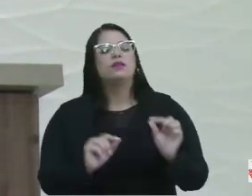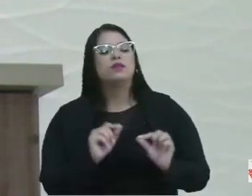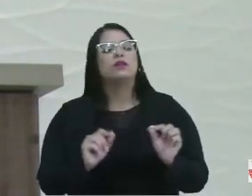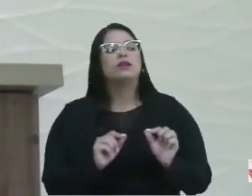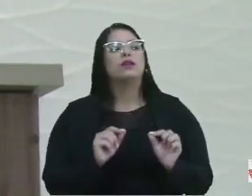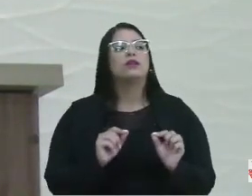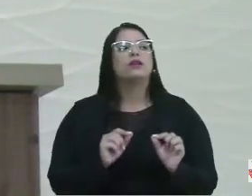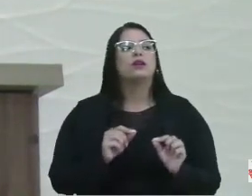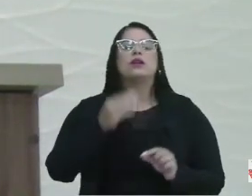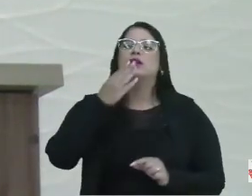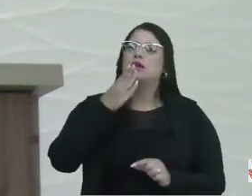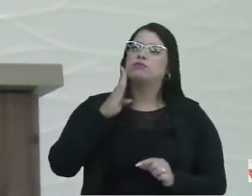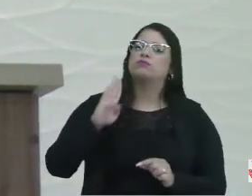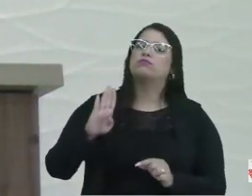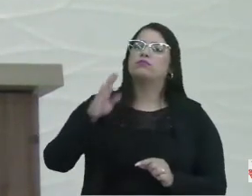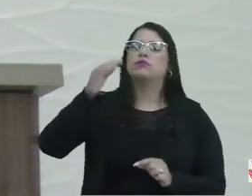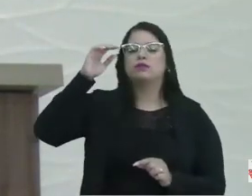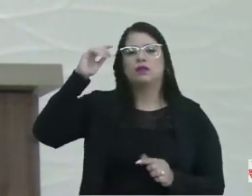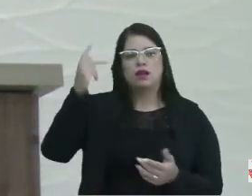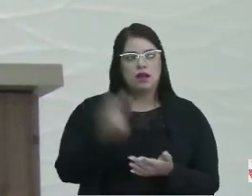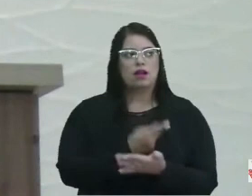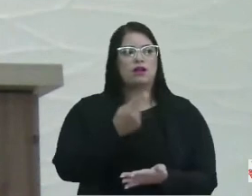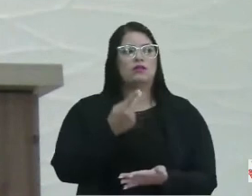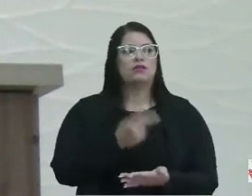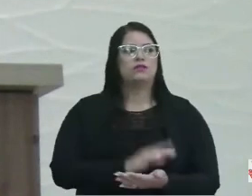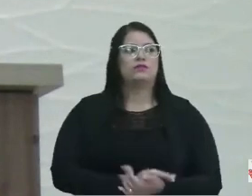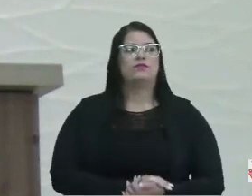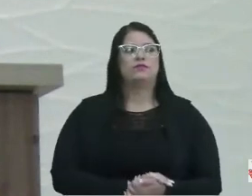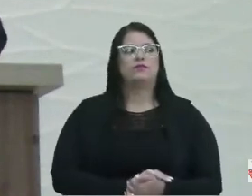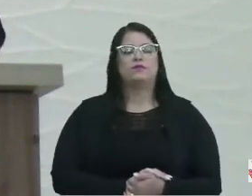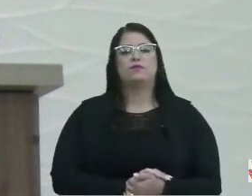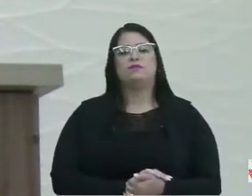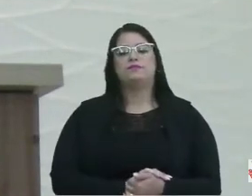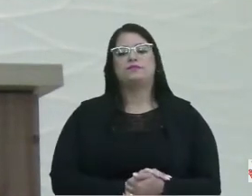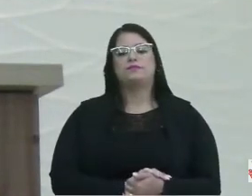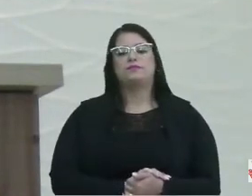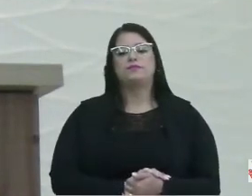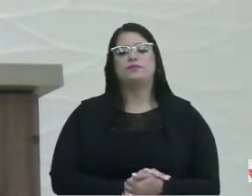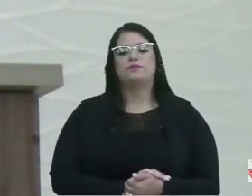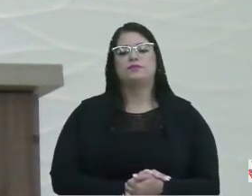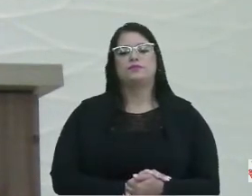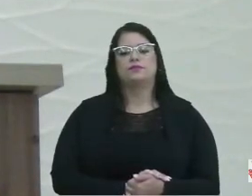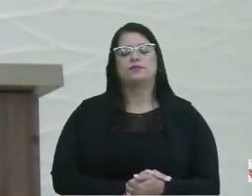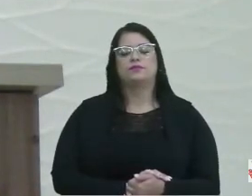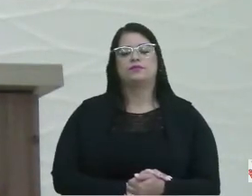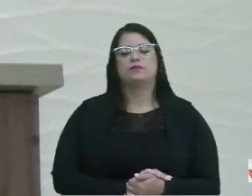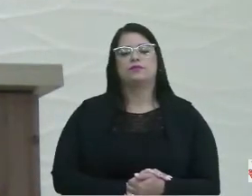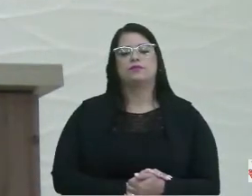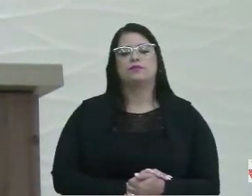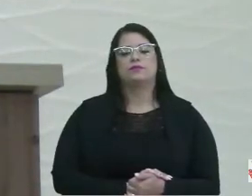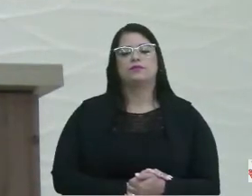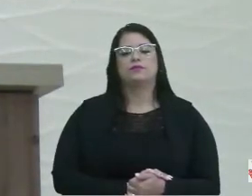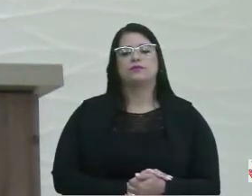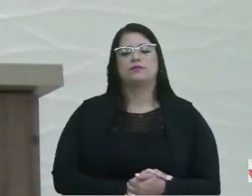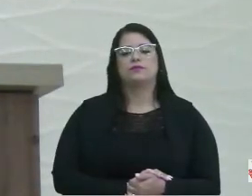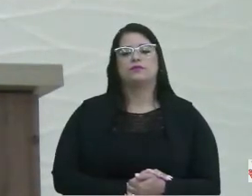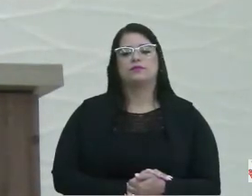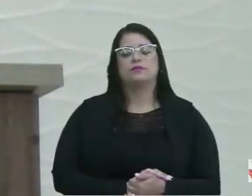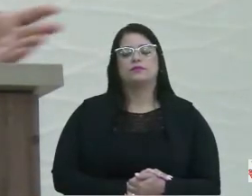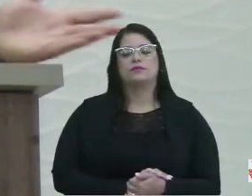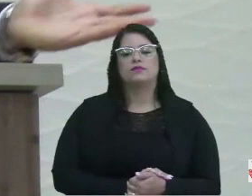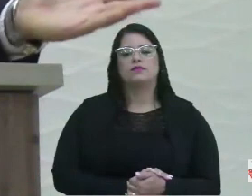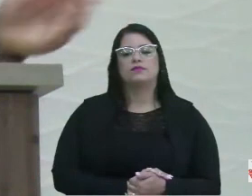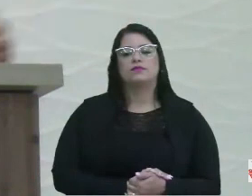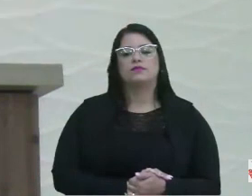essa promessa se resolva. E pelo que ele falou das promessas, se resolve